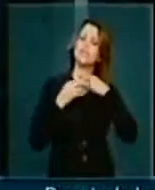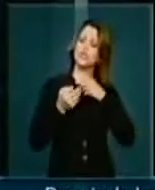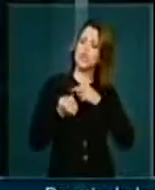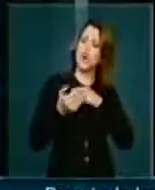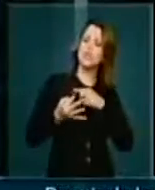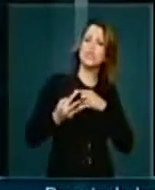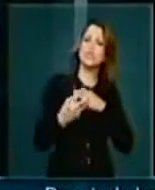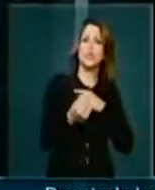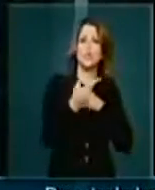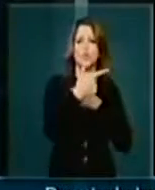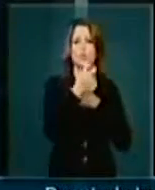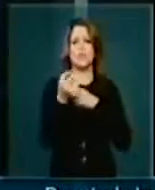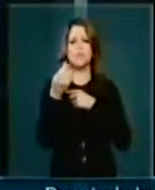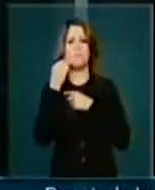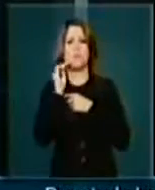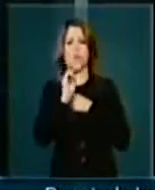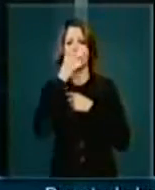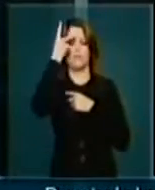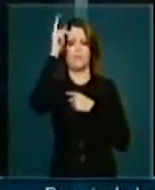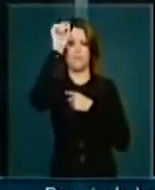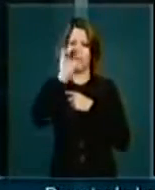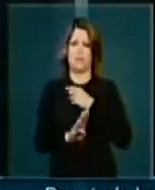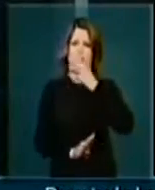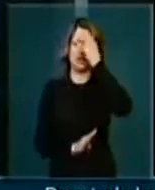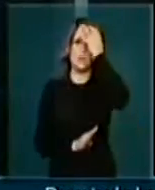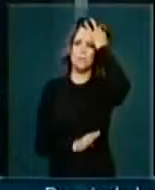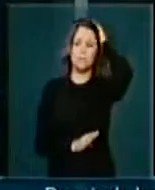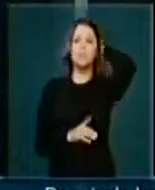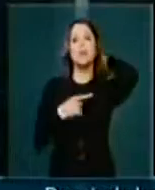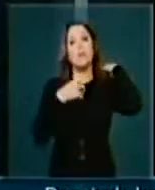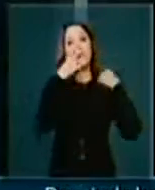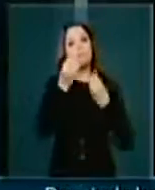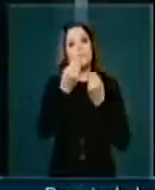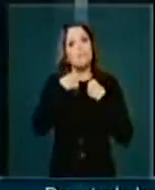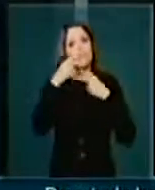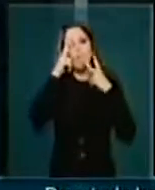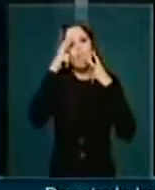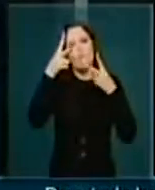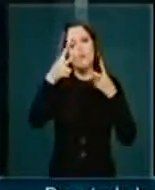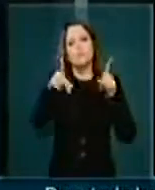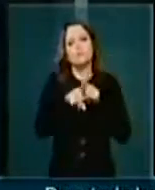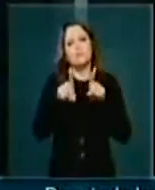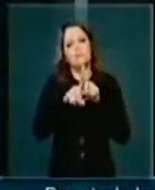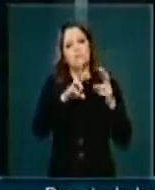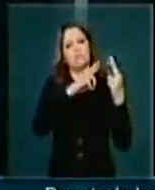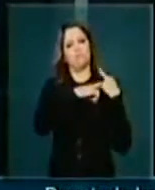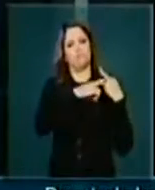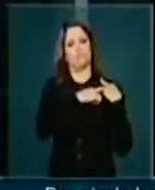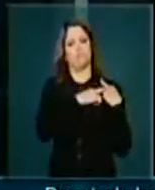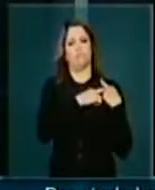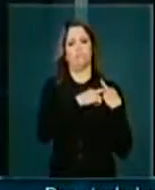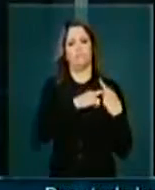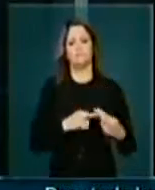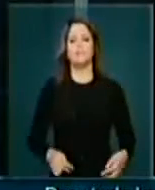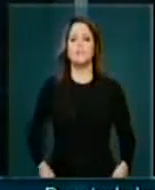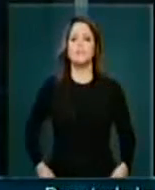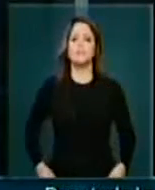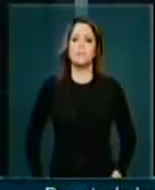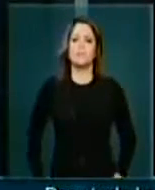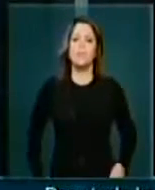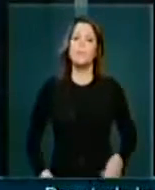quase 200 milhões de brasileiros. Isso nos dá força e também responsabilidades.